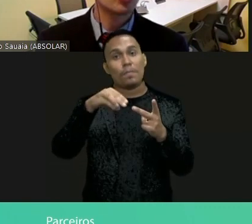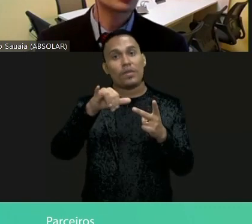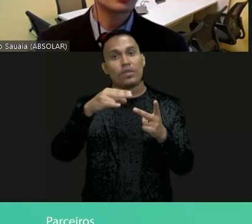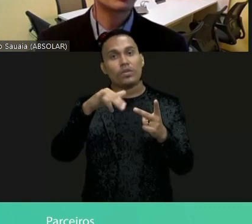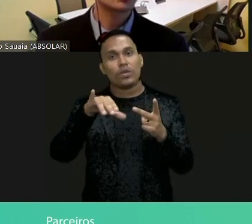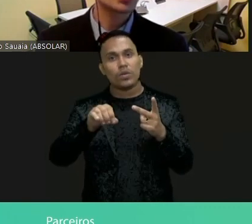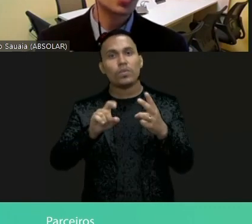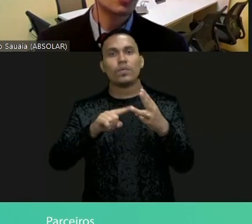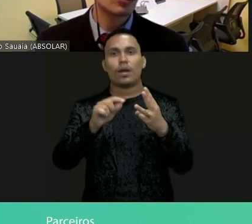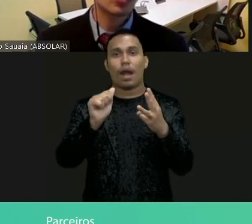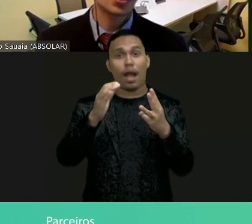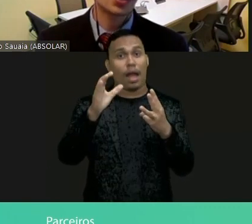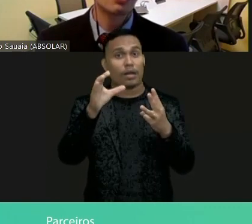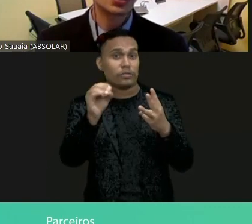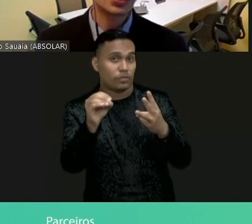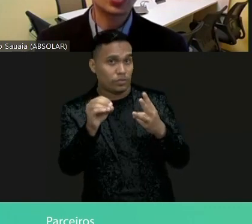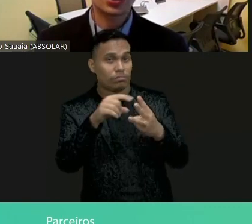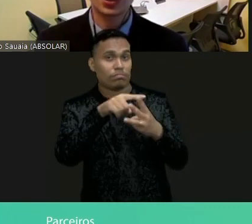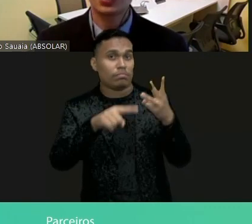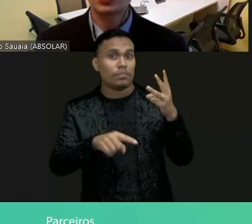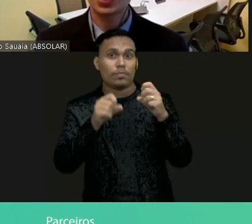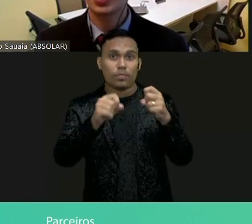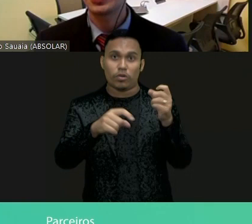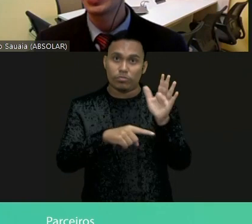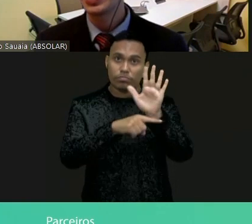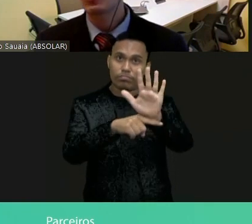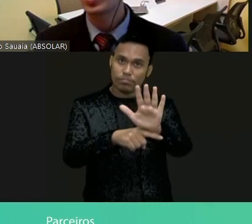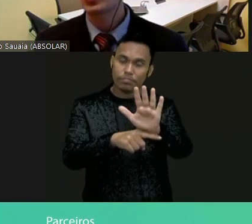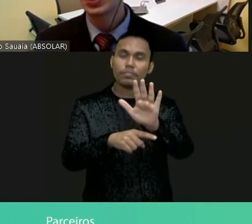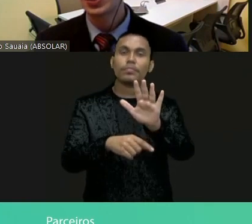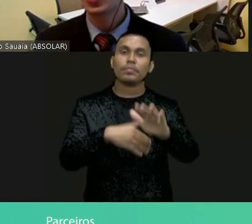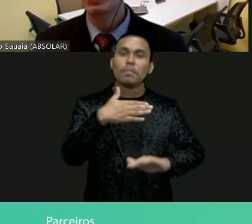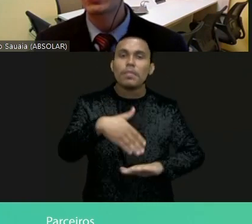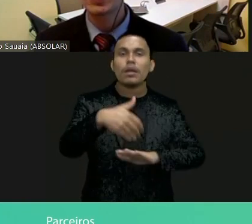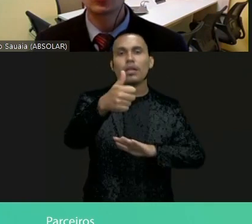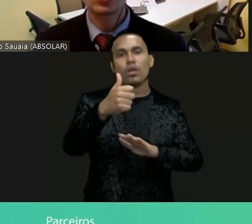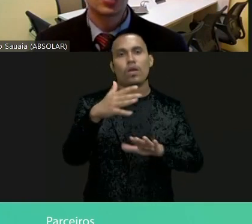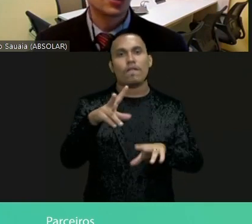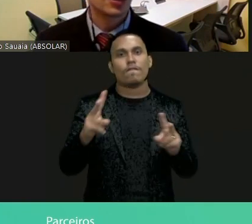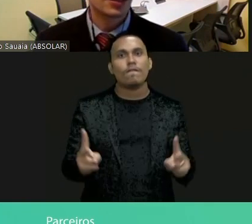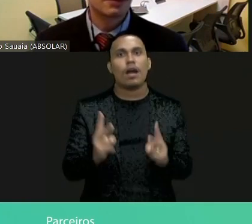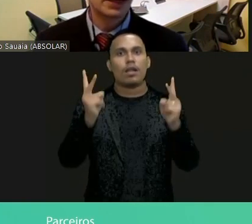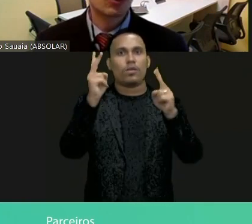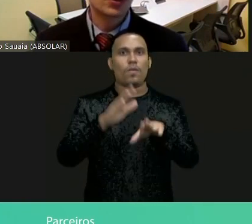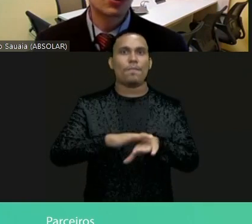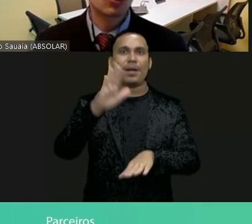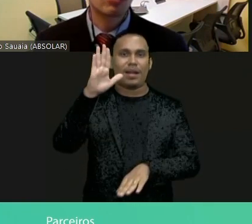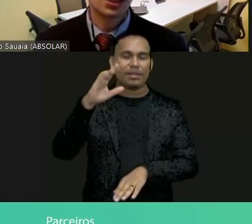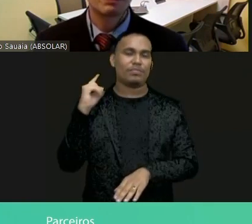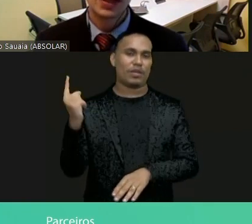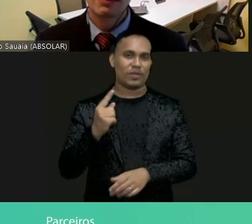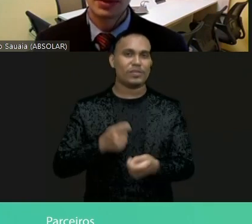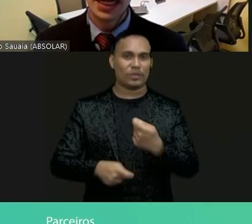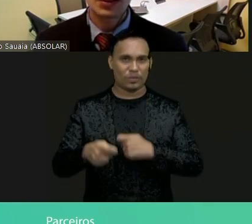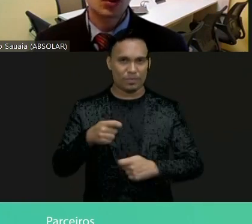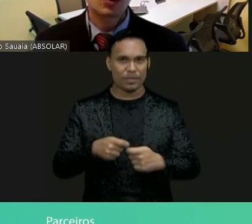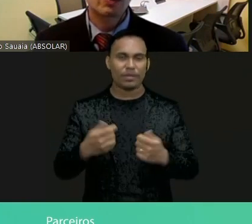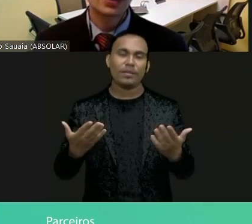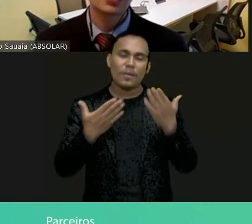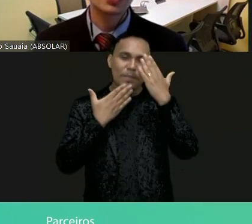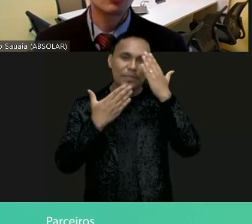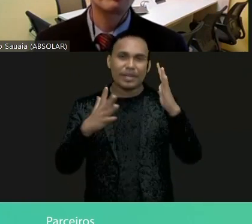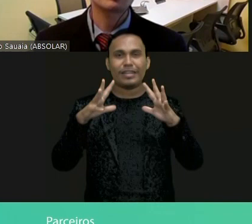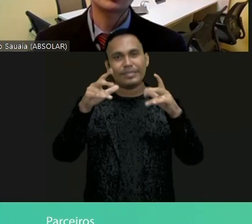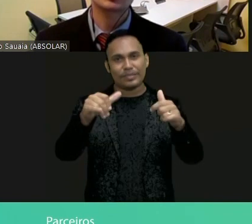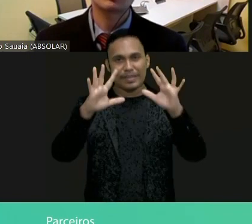que podem ter selo de sustentabilidade atrelados a ele, com isso agregando mais valor para a nossa economia. Obrigado a todos. Thank you